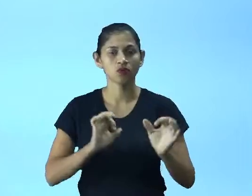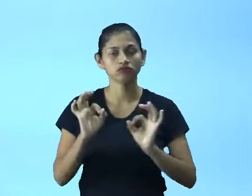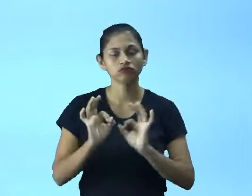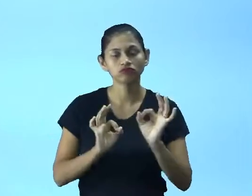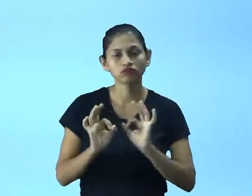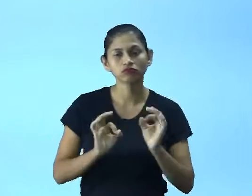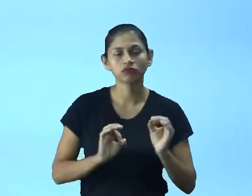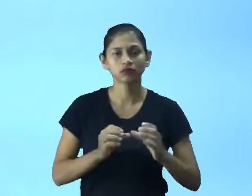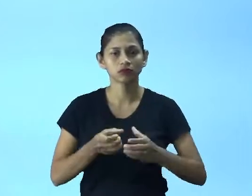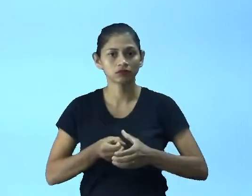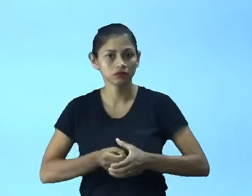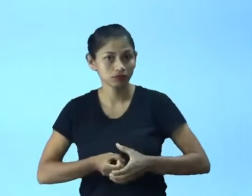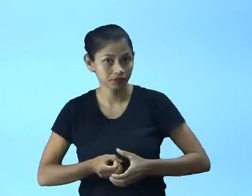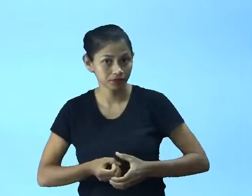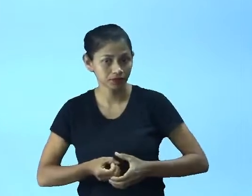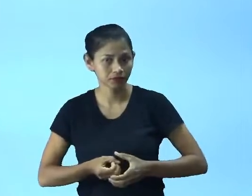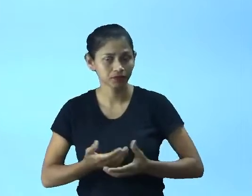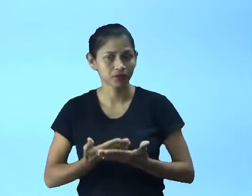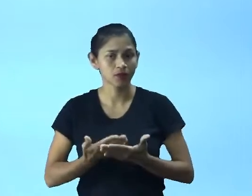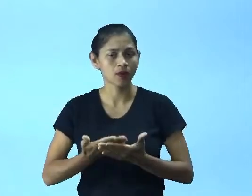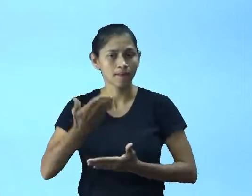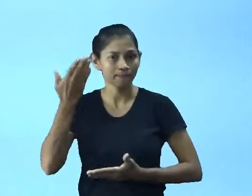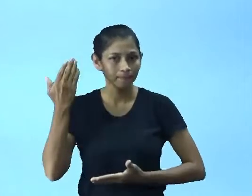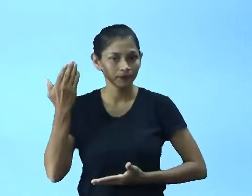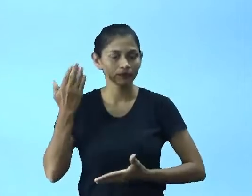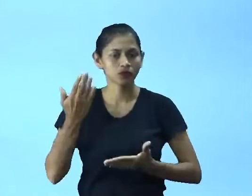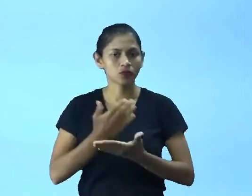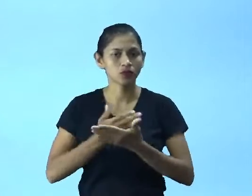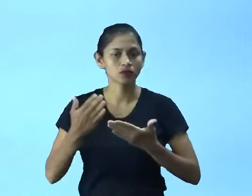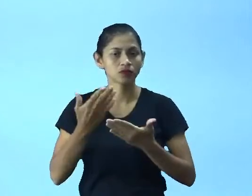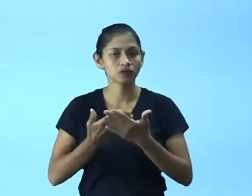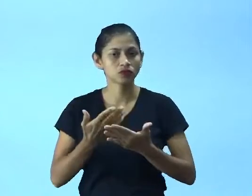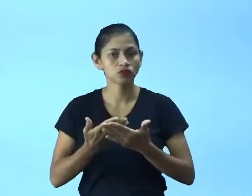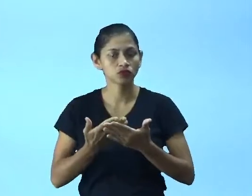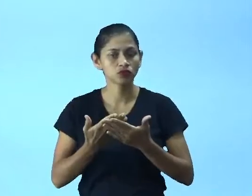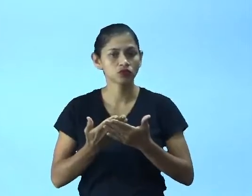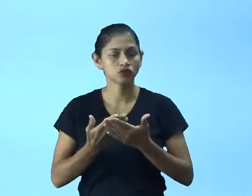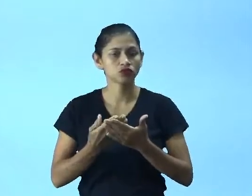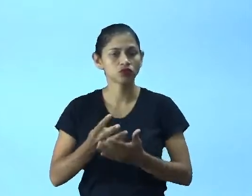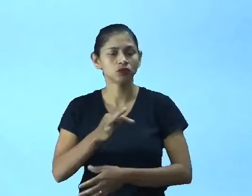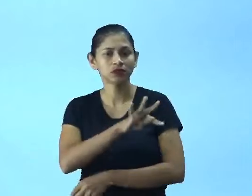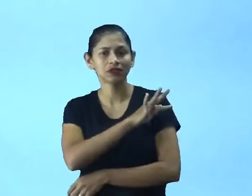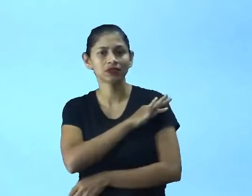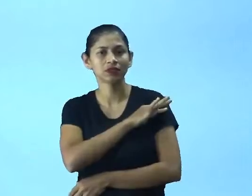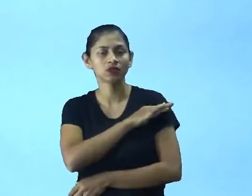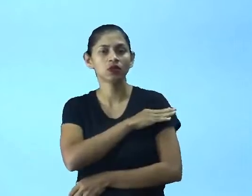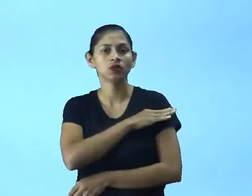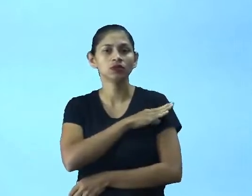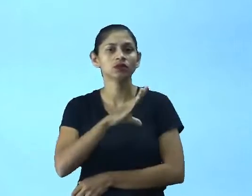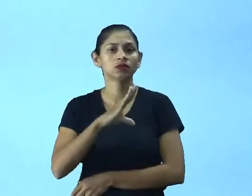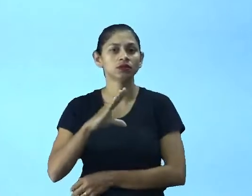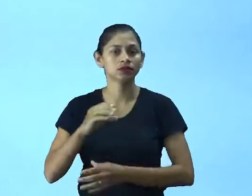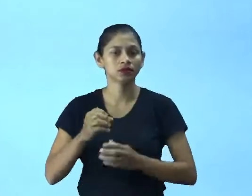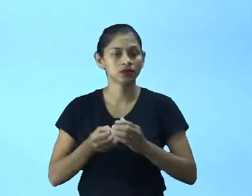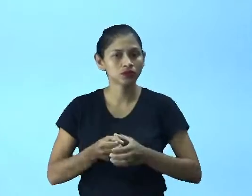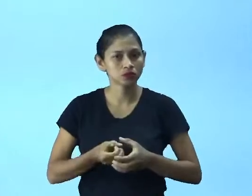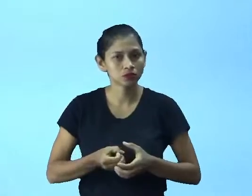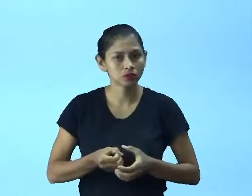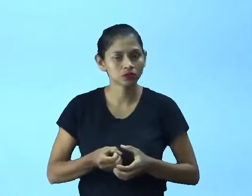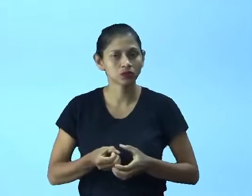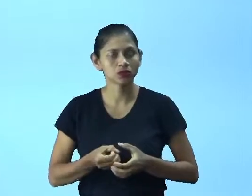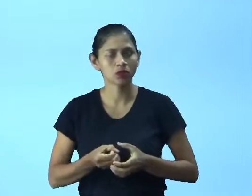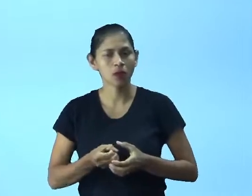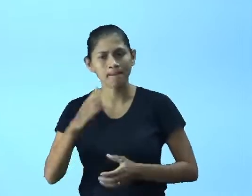das Células. Na aula passada nós começamos a estudar sobre a teoria celular. Falando um pouco sobre teoria celular, os